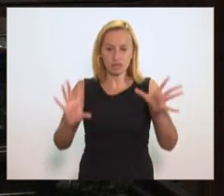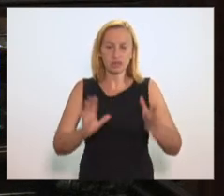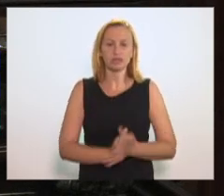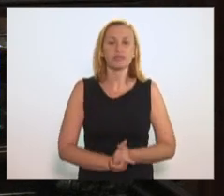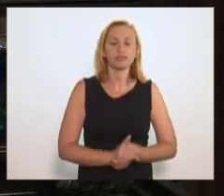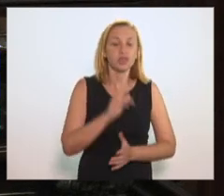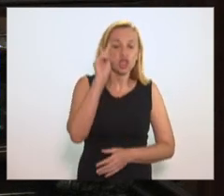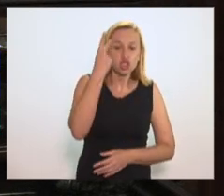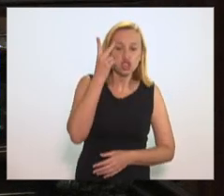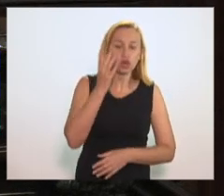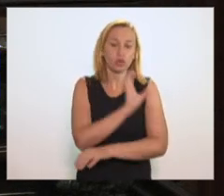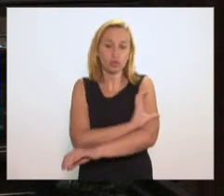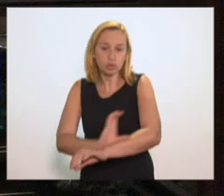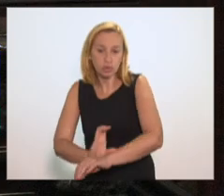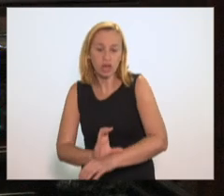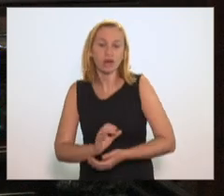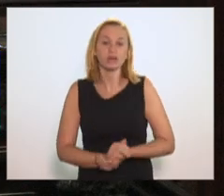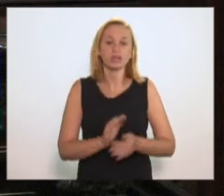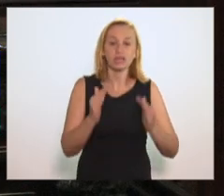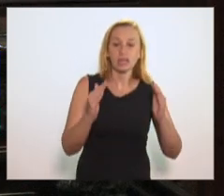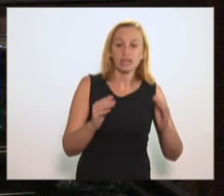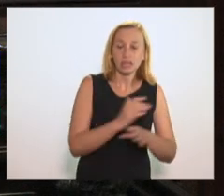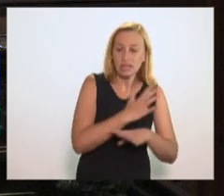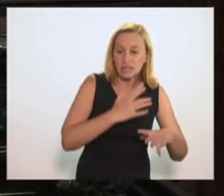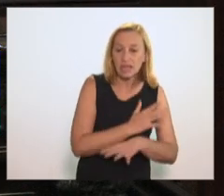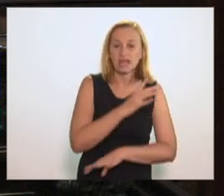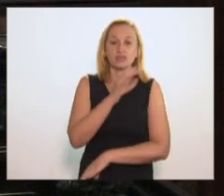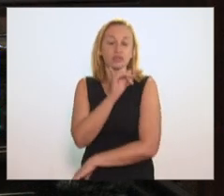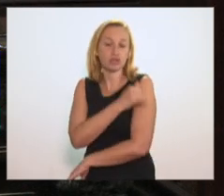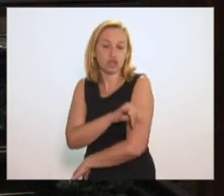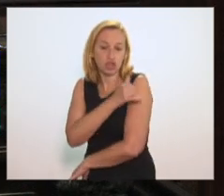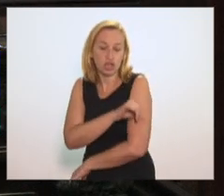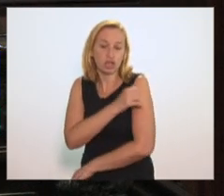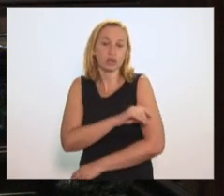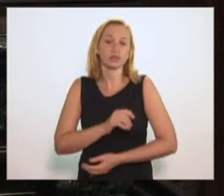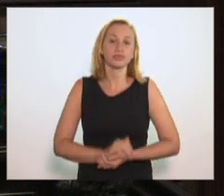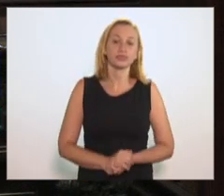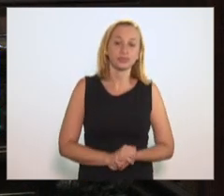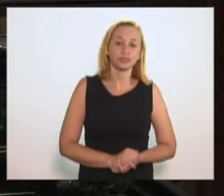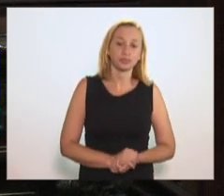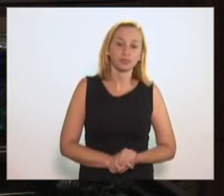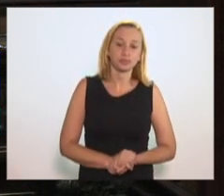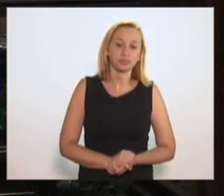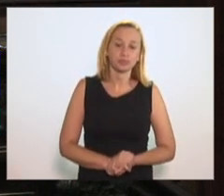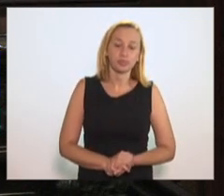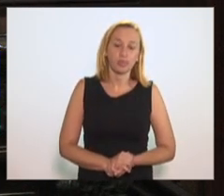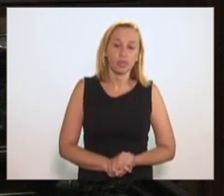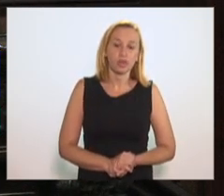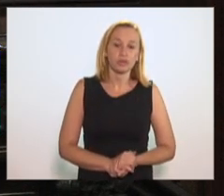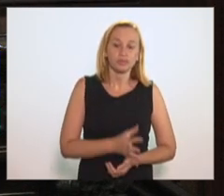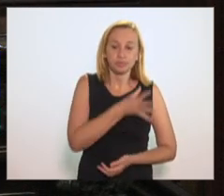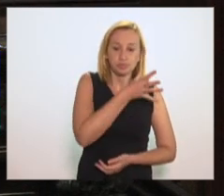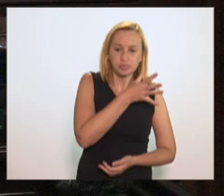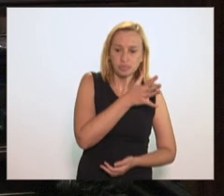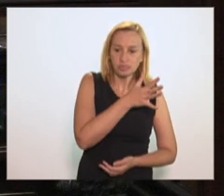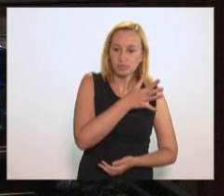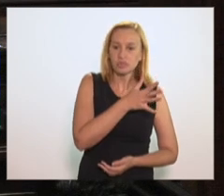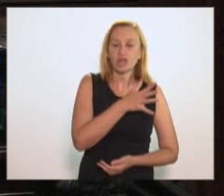da cidade do Rio de Janeiro pontos que passam do Largo da Glória